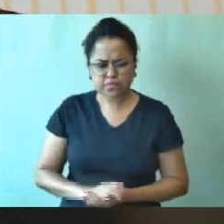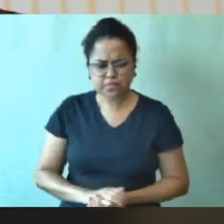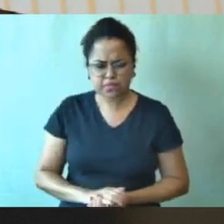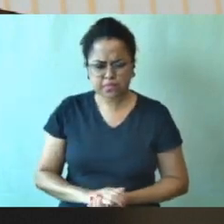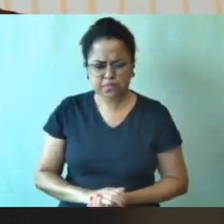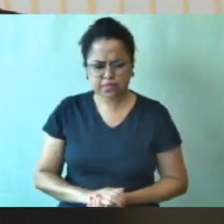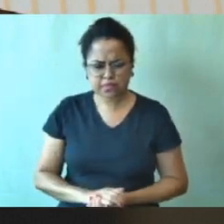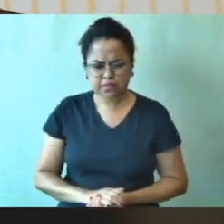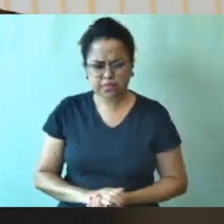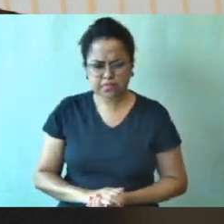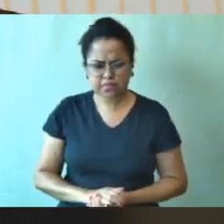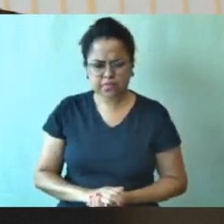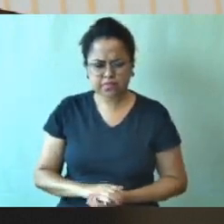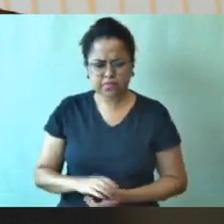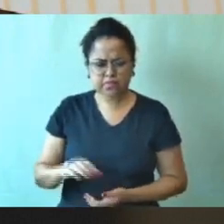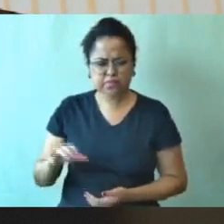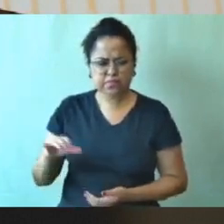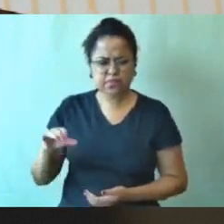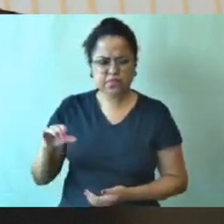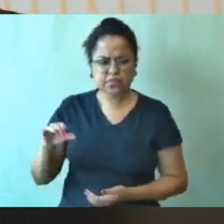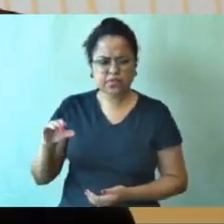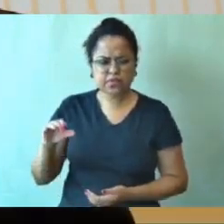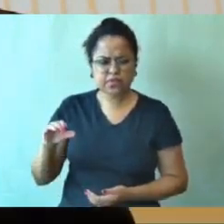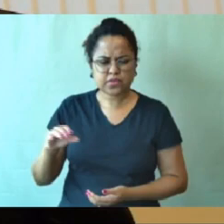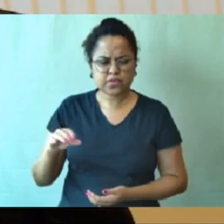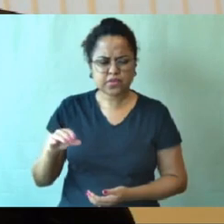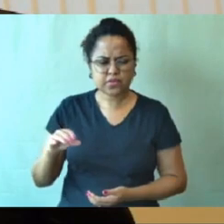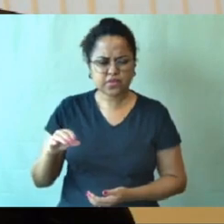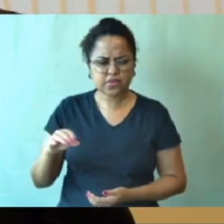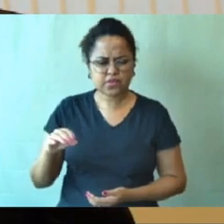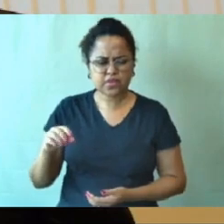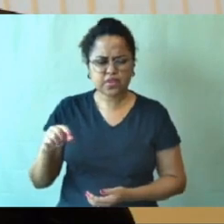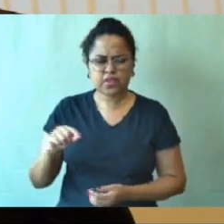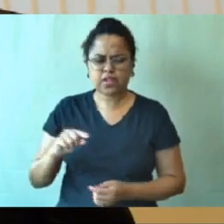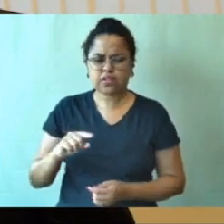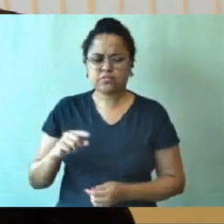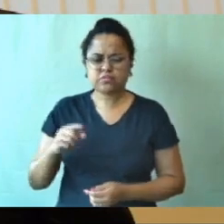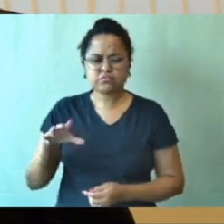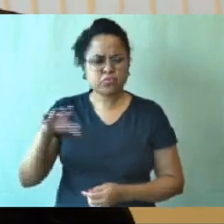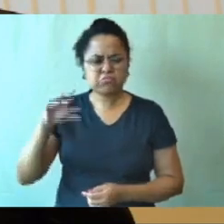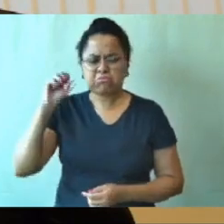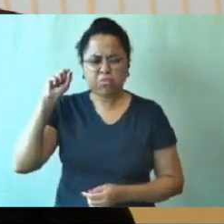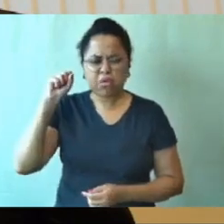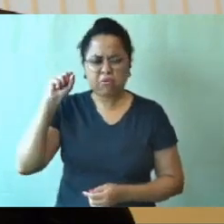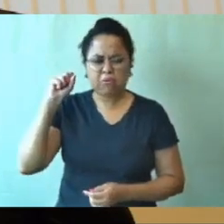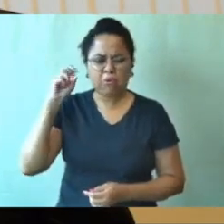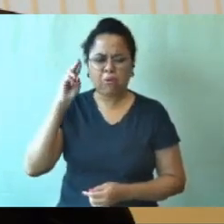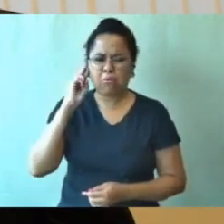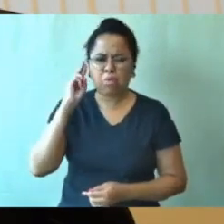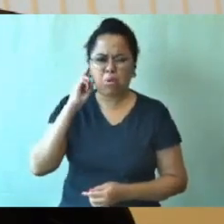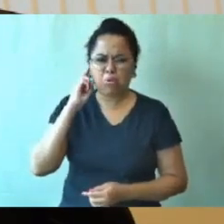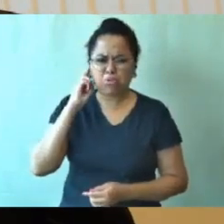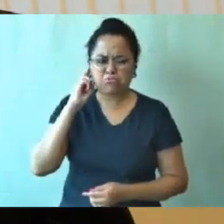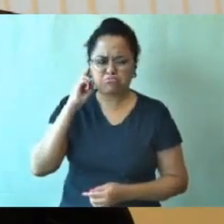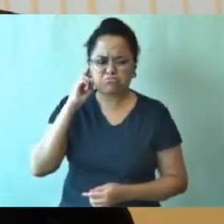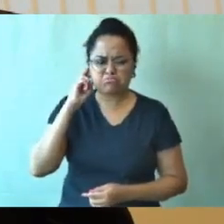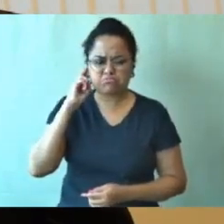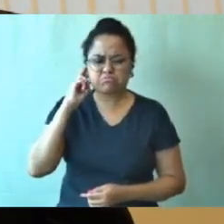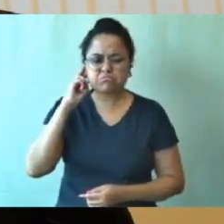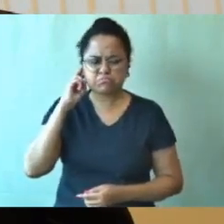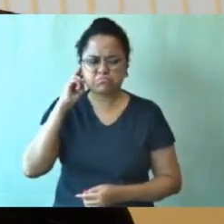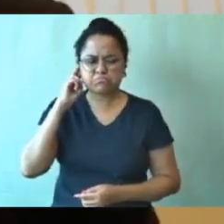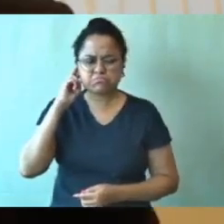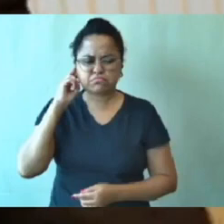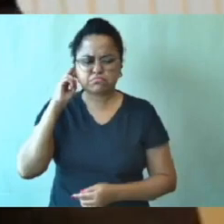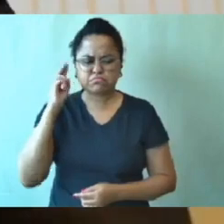Não estamos te ouvindo. O senhor me ouve? O senhor está ouvindo a